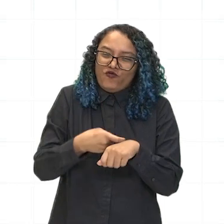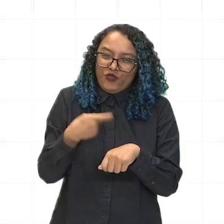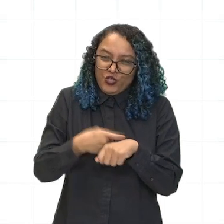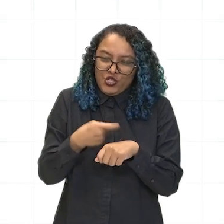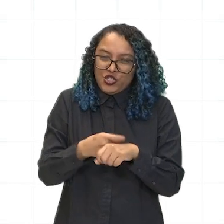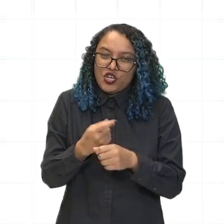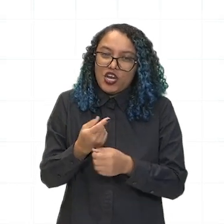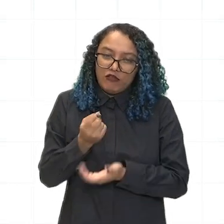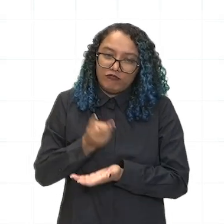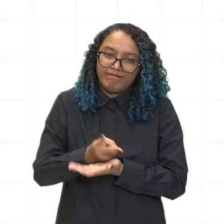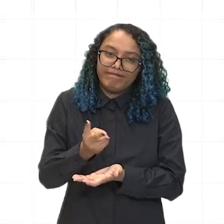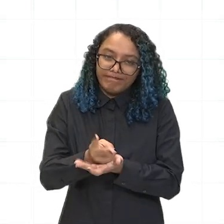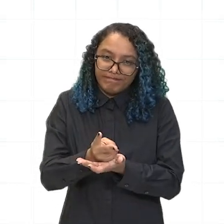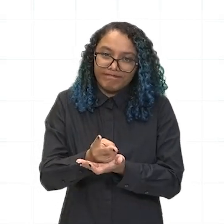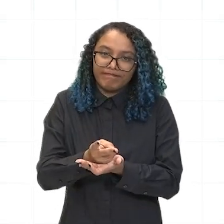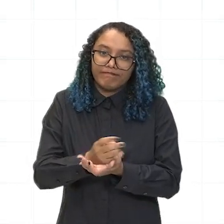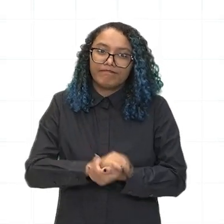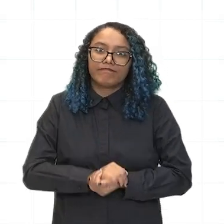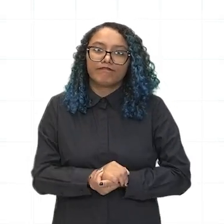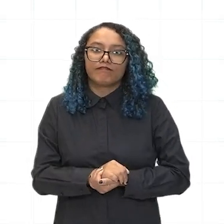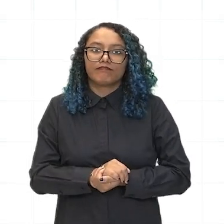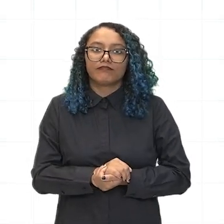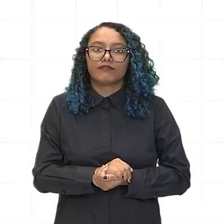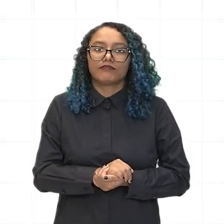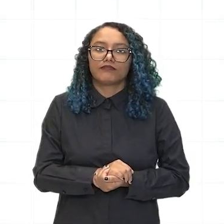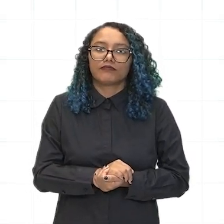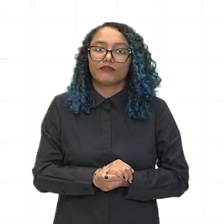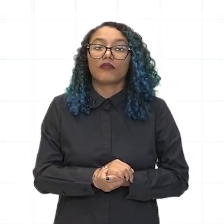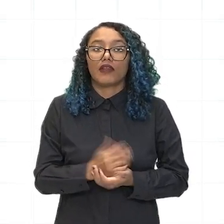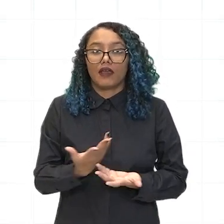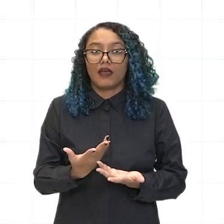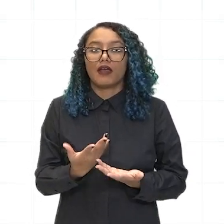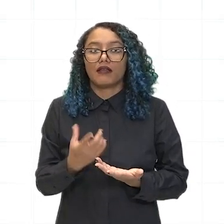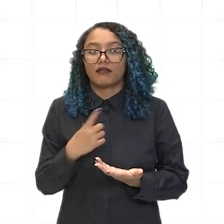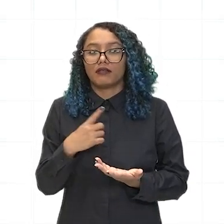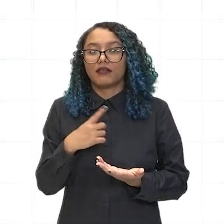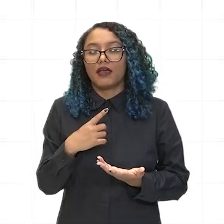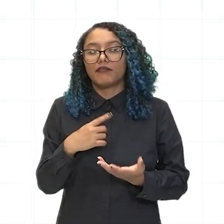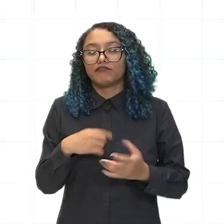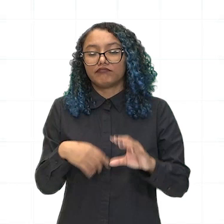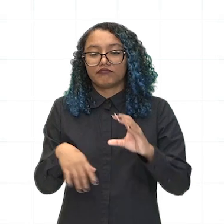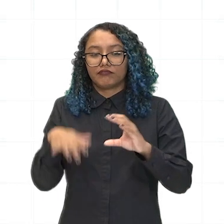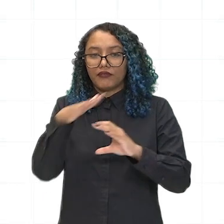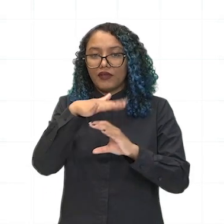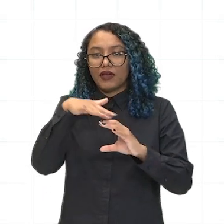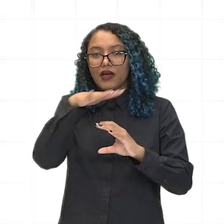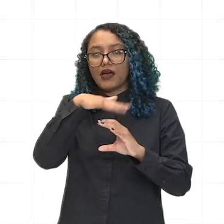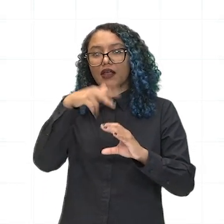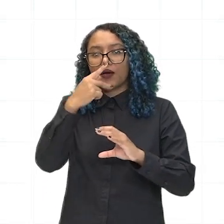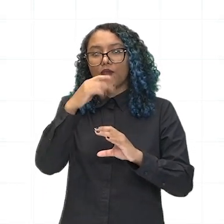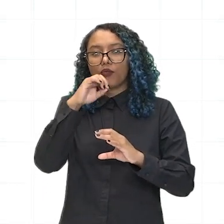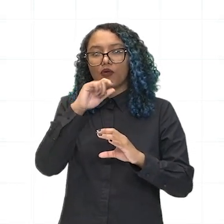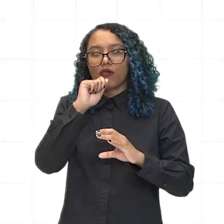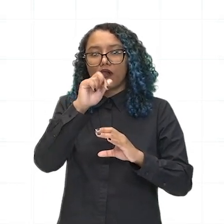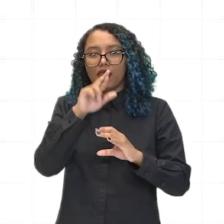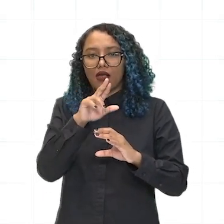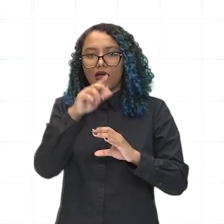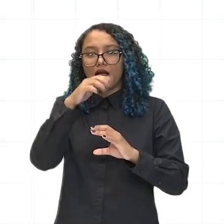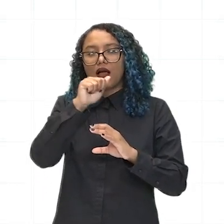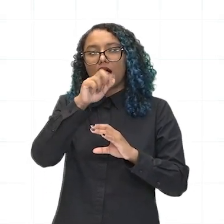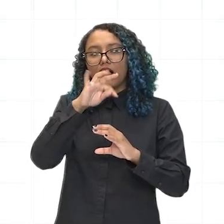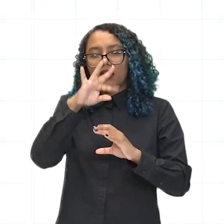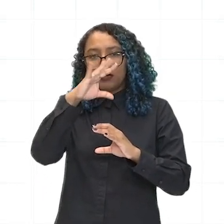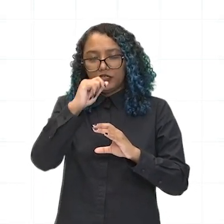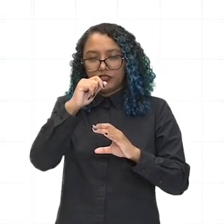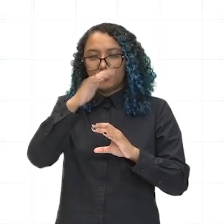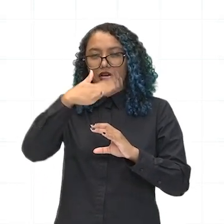permanente, tá? Então, nós temos, ela é uma região dividida em zona polar antártica, está lá em